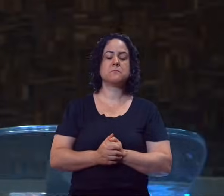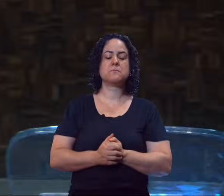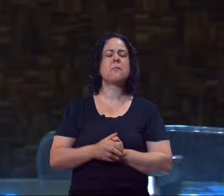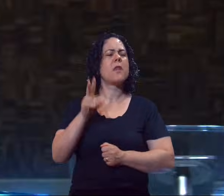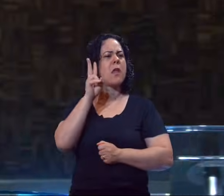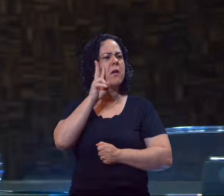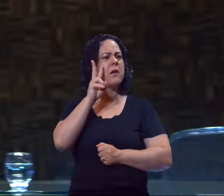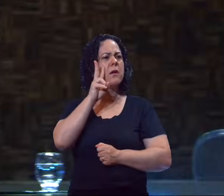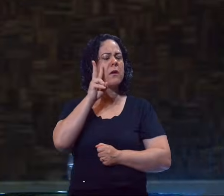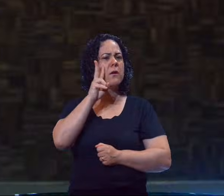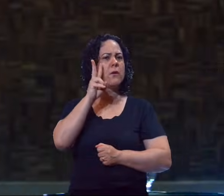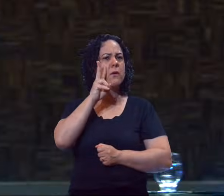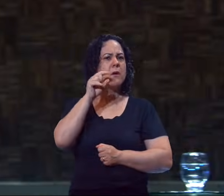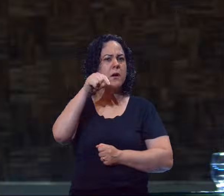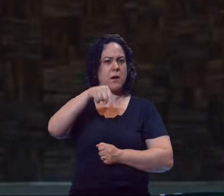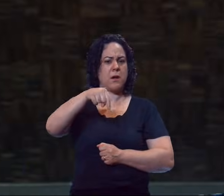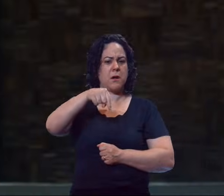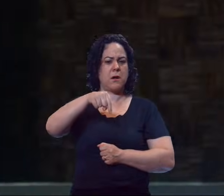aqui